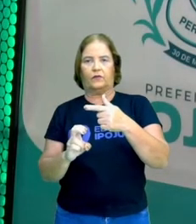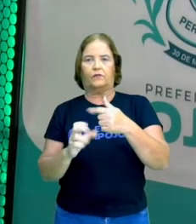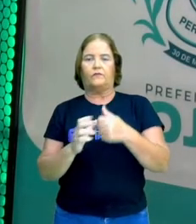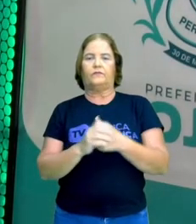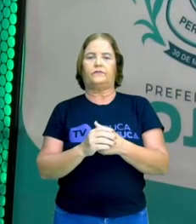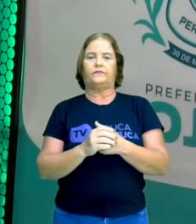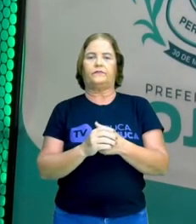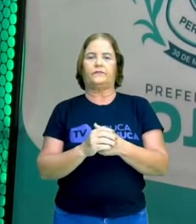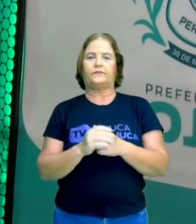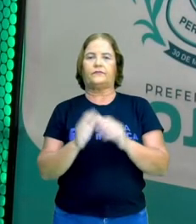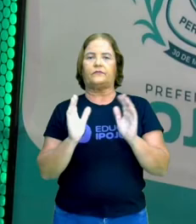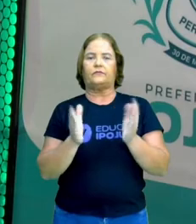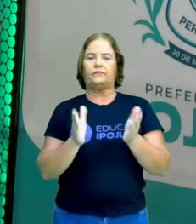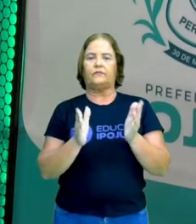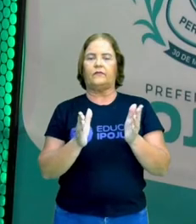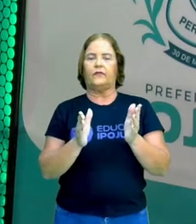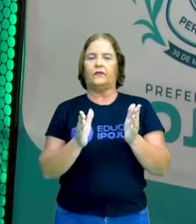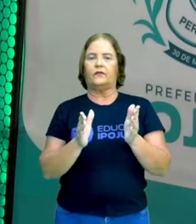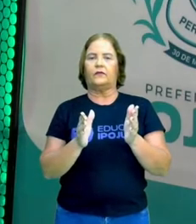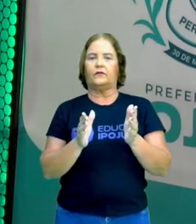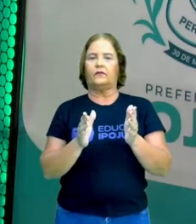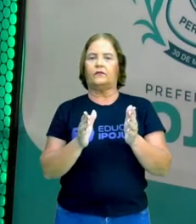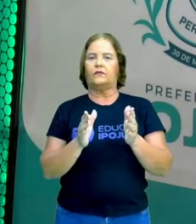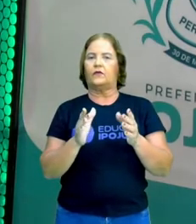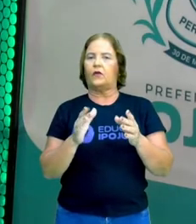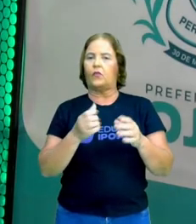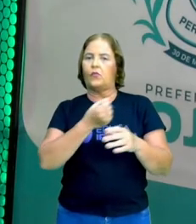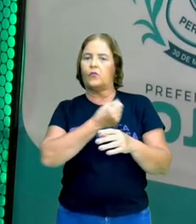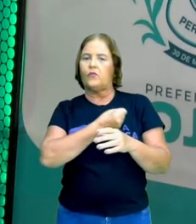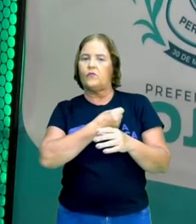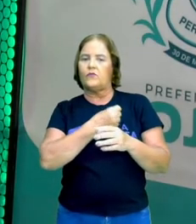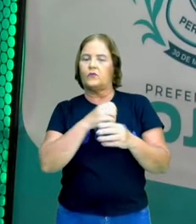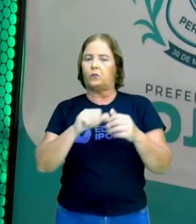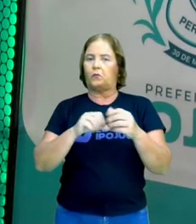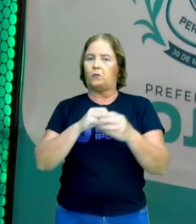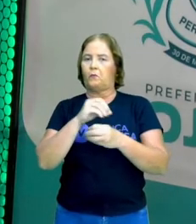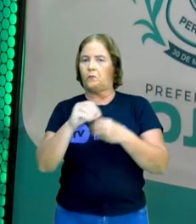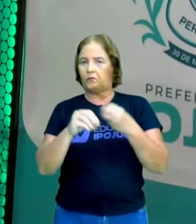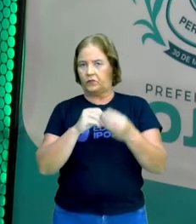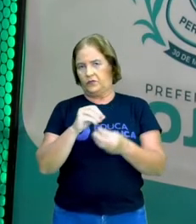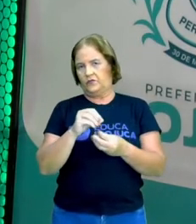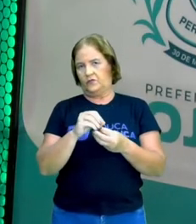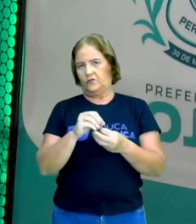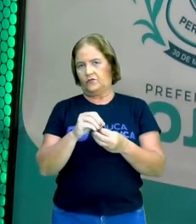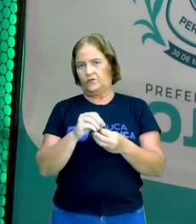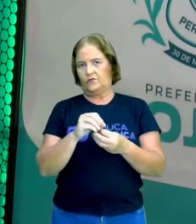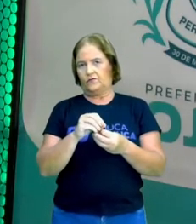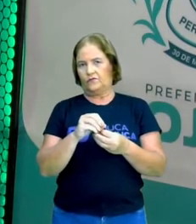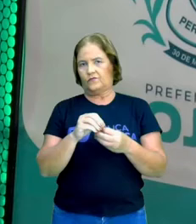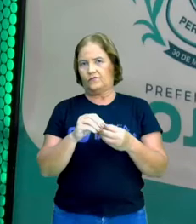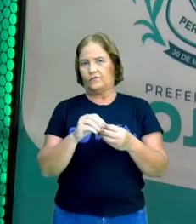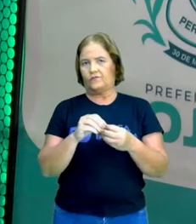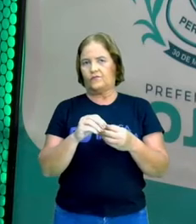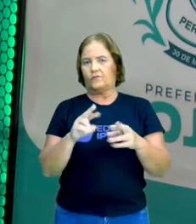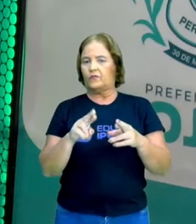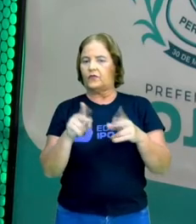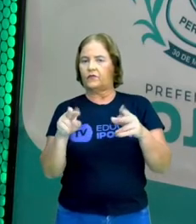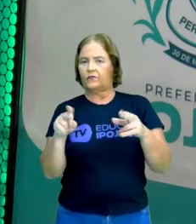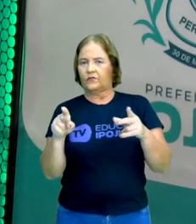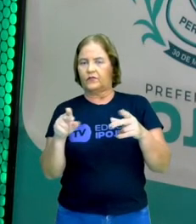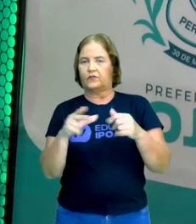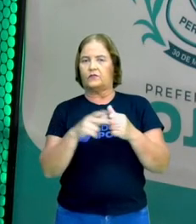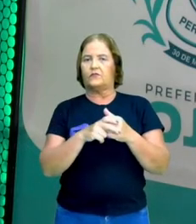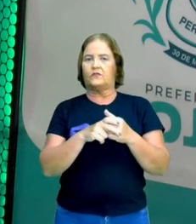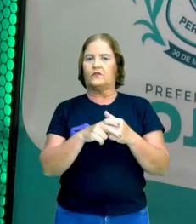uma fração de número misto. Nada de mistério, calma. Só é transformar agora o número